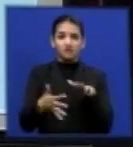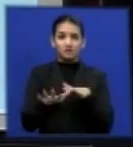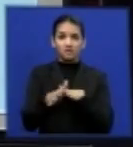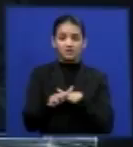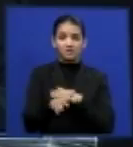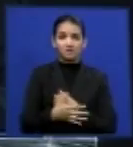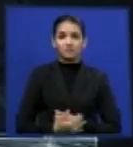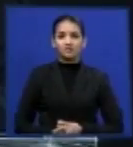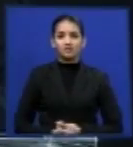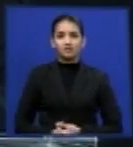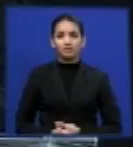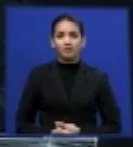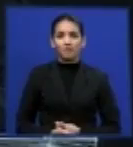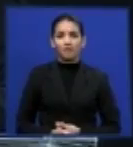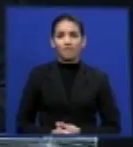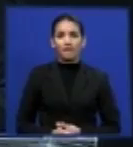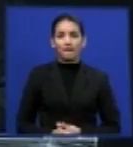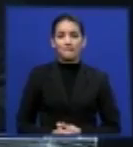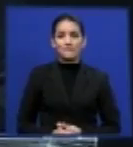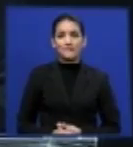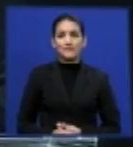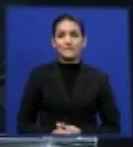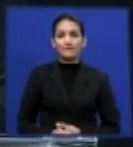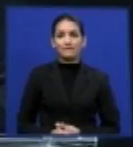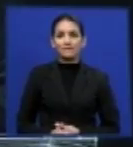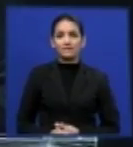da forma como nós o conhecemos naturalmente.